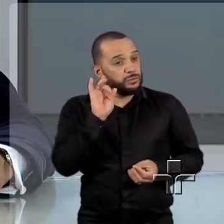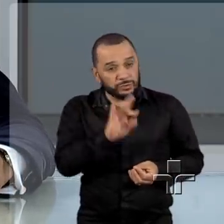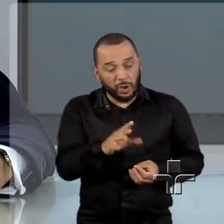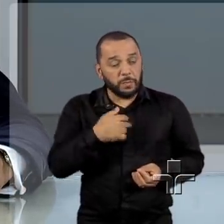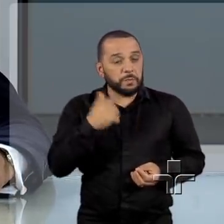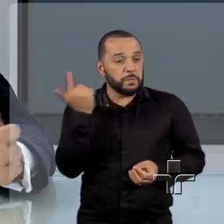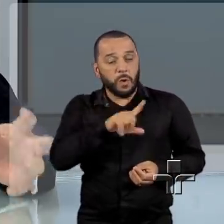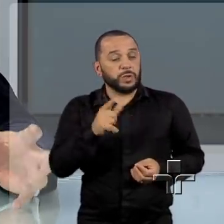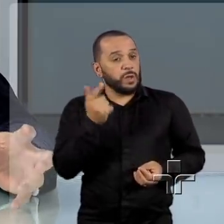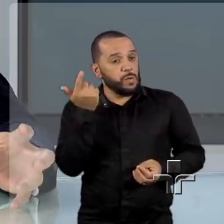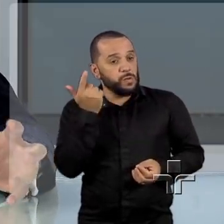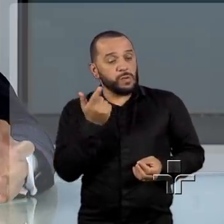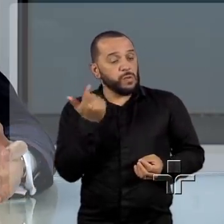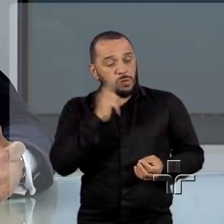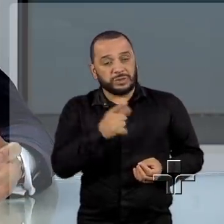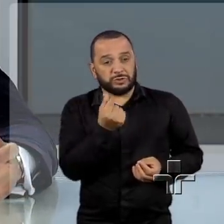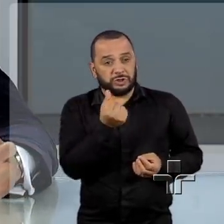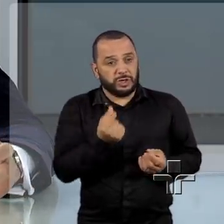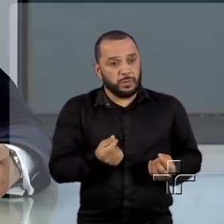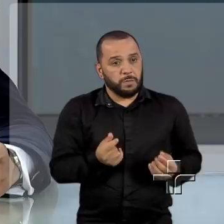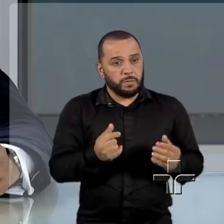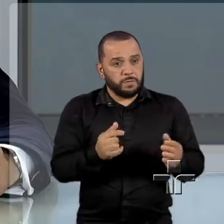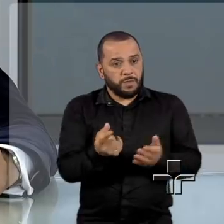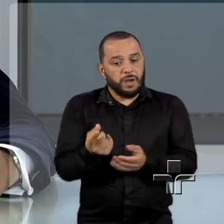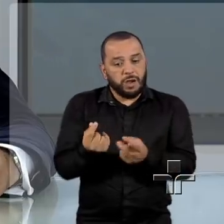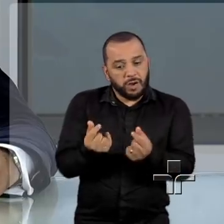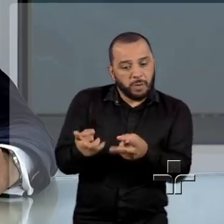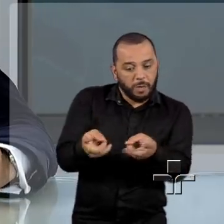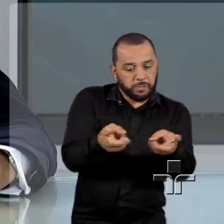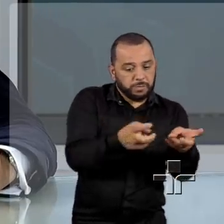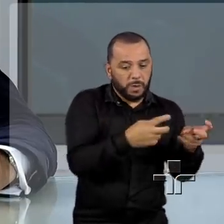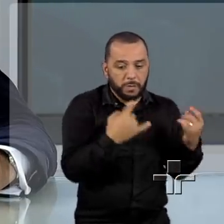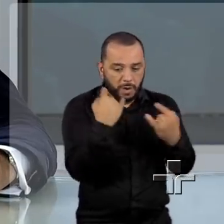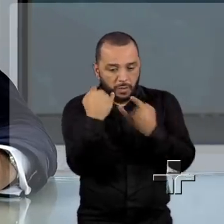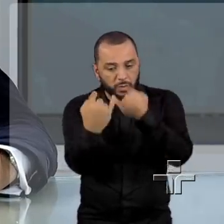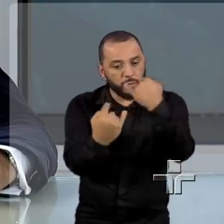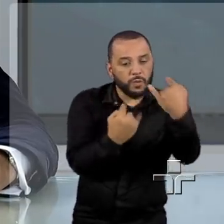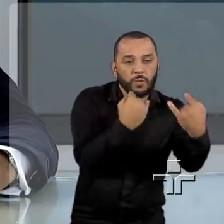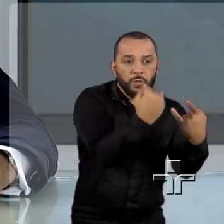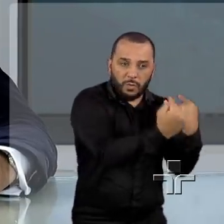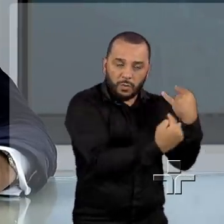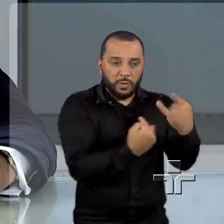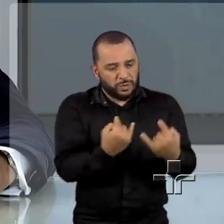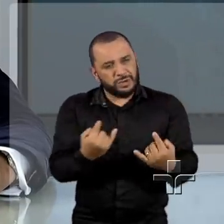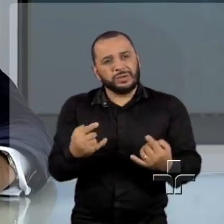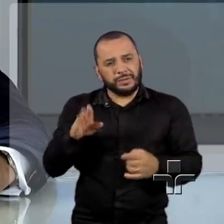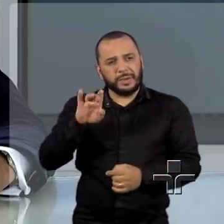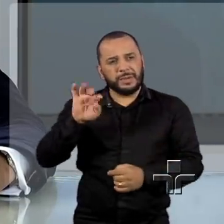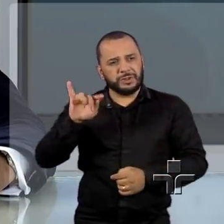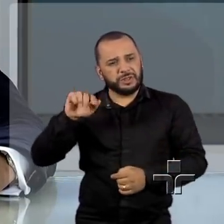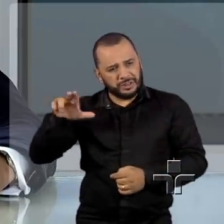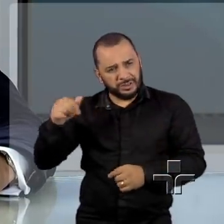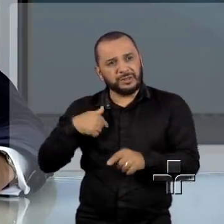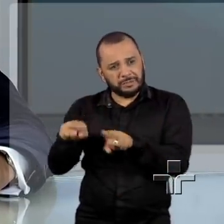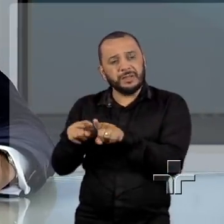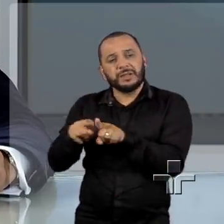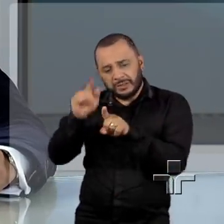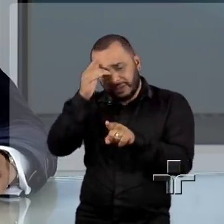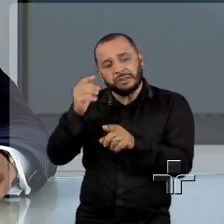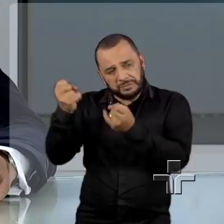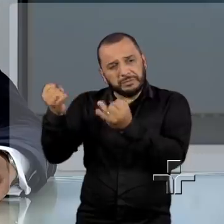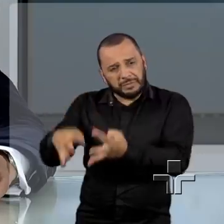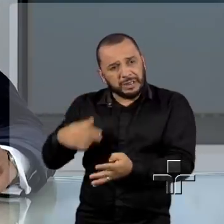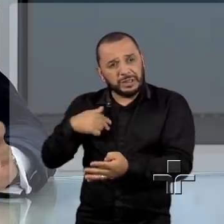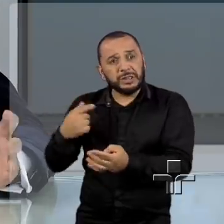resultado com a sedução da beleza e a capacidade de uma educação financeira. Sim, as pessoas precisam de educação financeira,